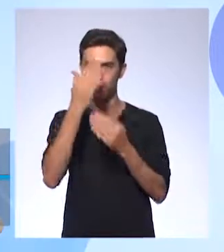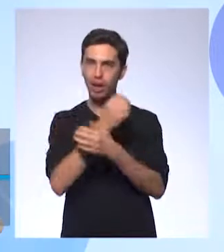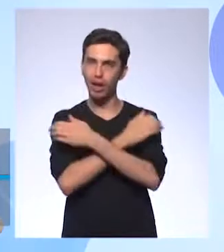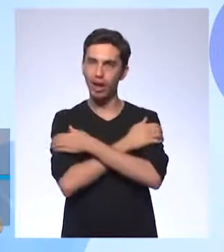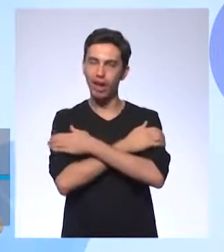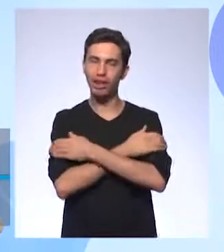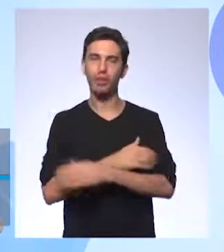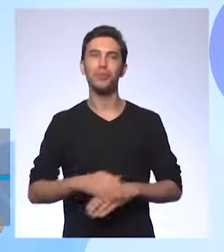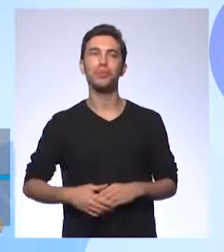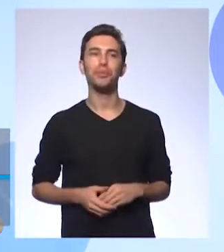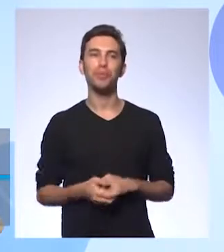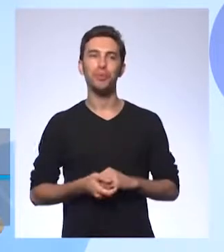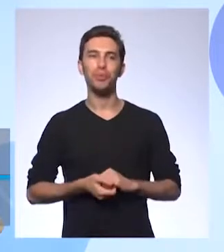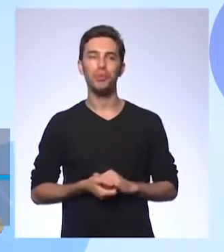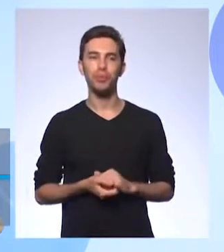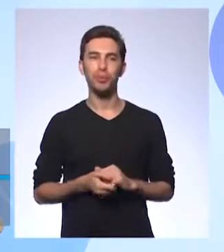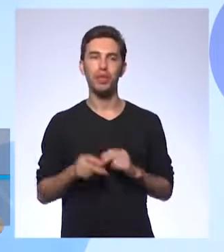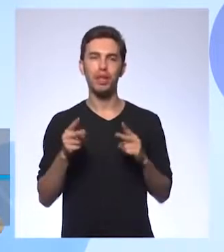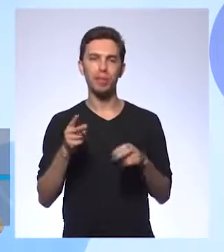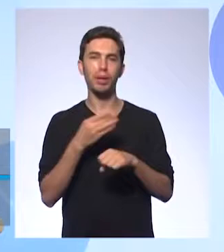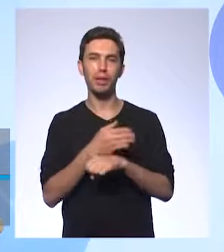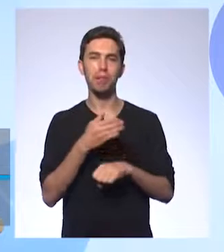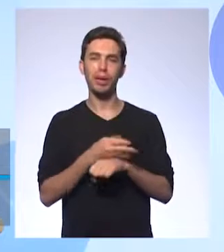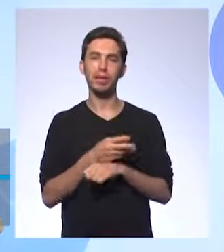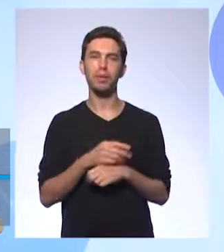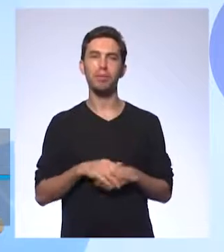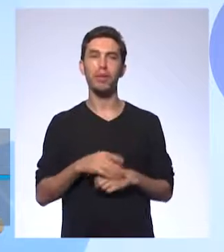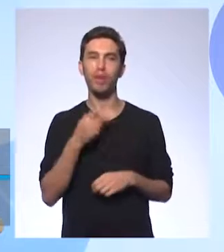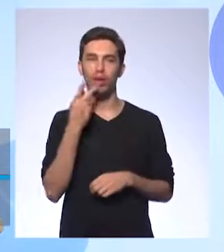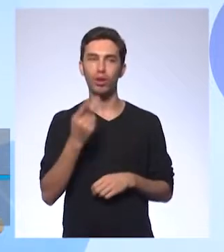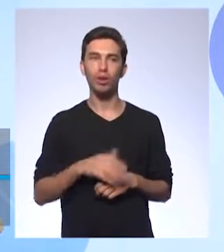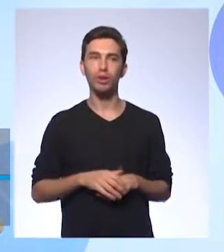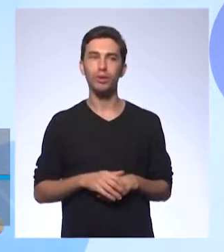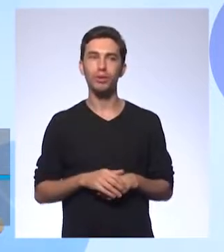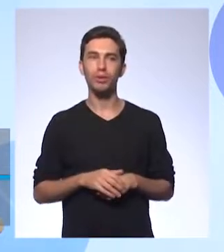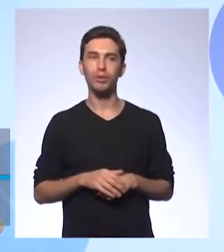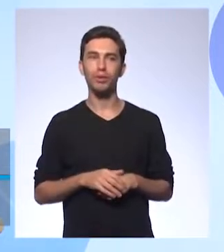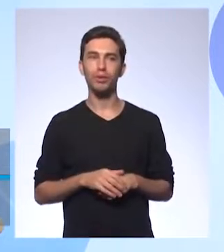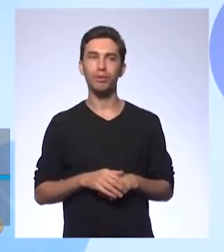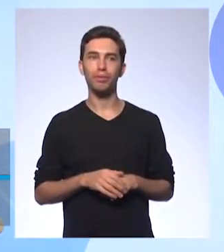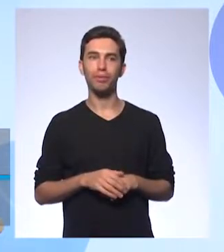Pedro, Opa. acho que é Pedro Donizete, está sempre participando aí com a gente, colocou aqui que a